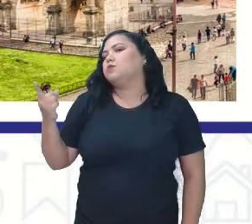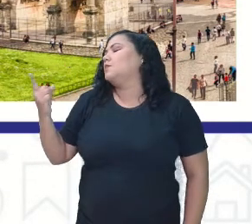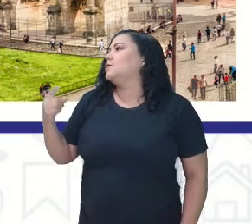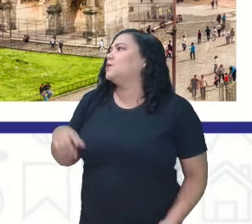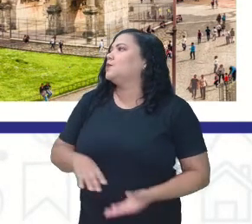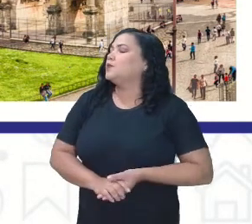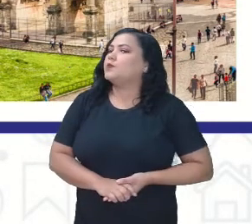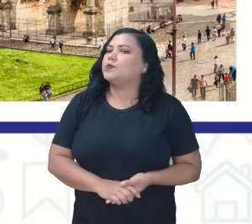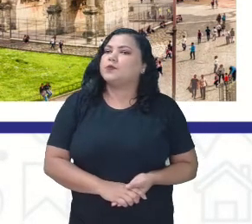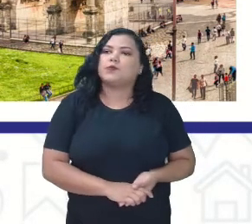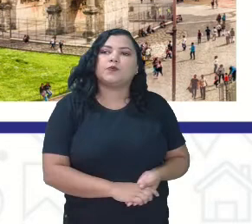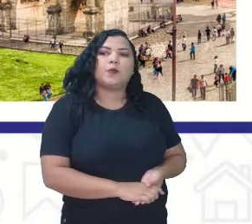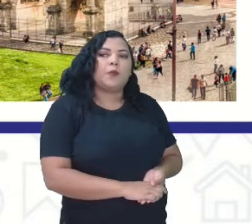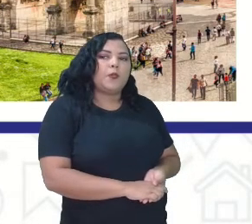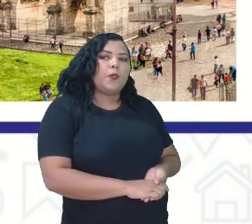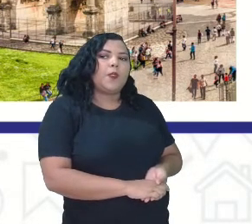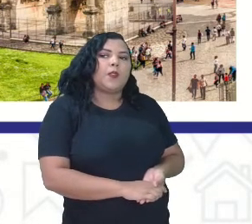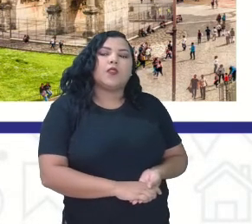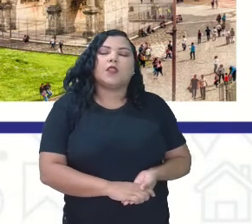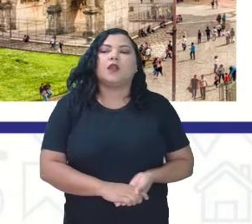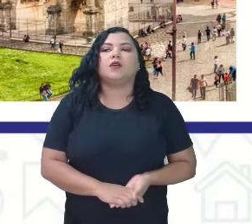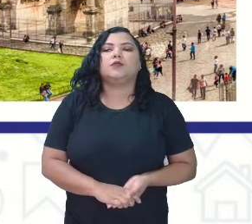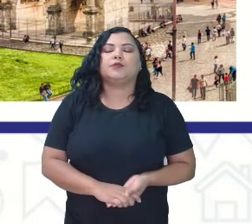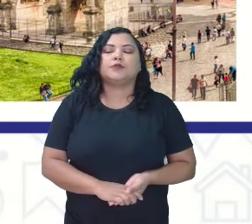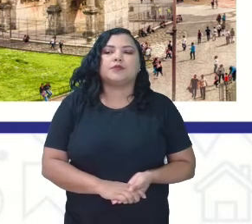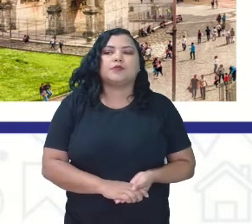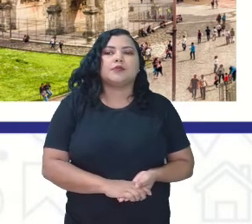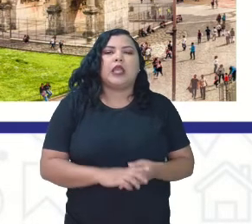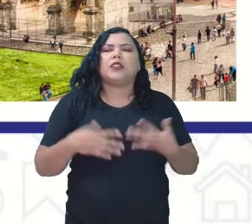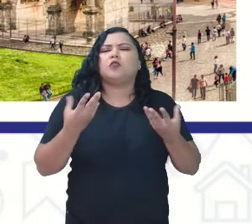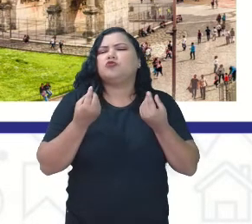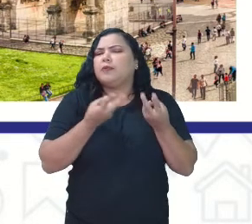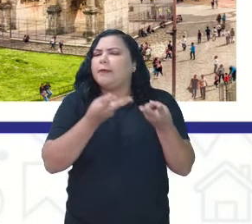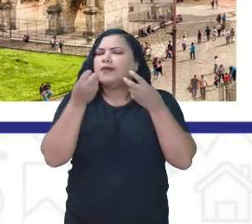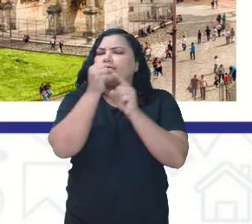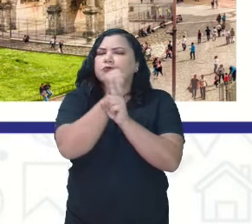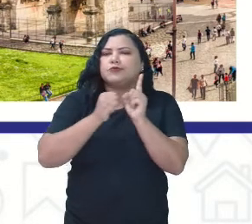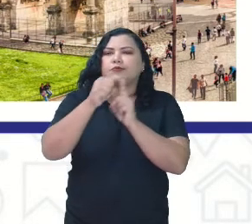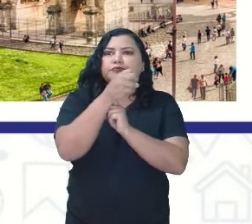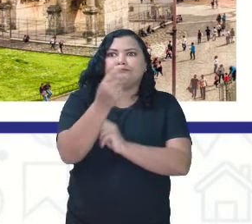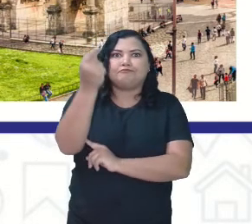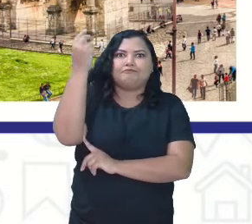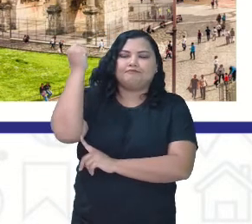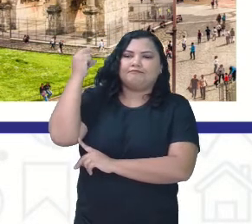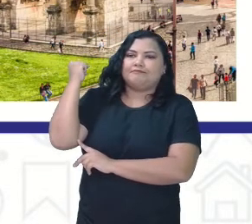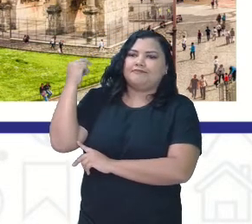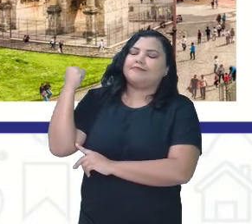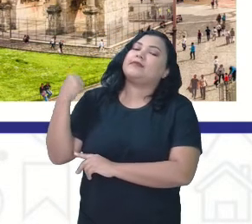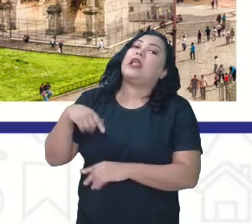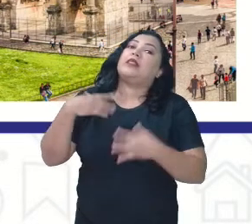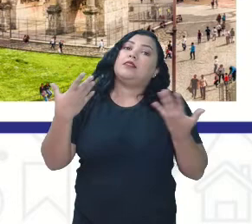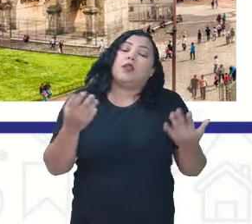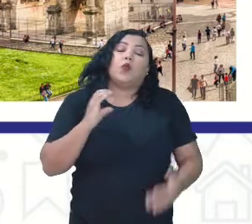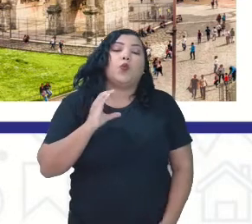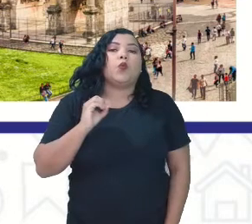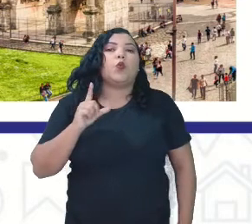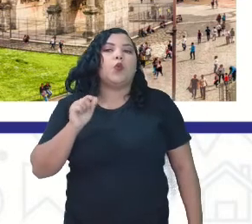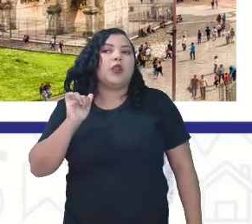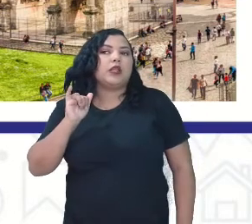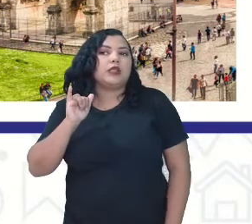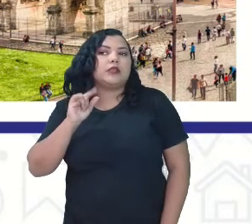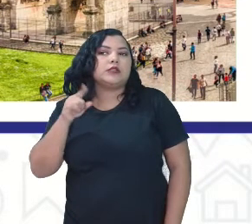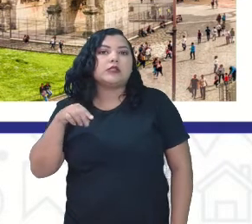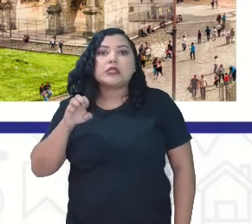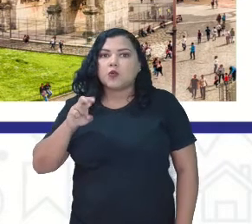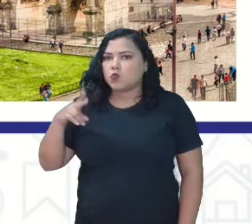gente colocou, né, o Coliseu e a ideia de civilização, né? Então a gente tem o Coliseu. O Coliseu,